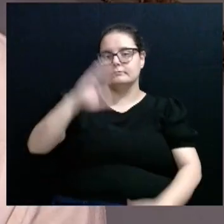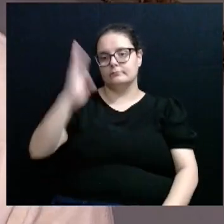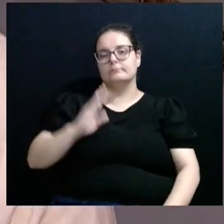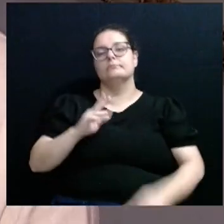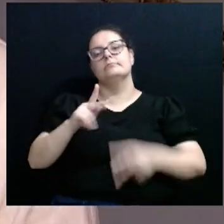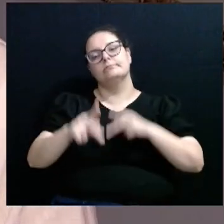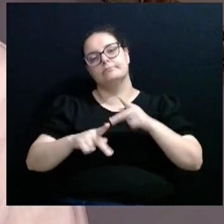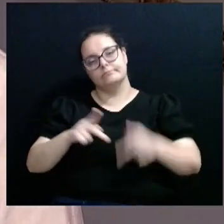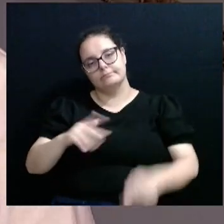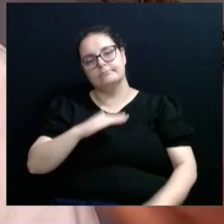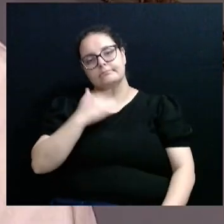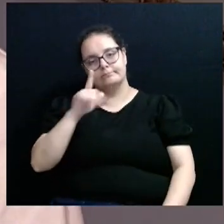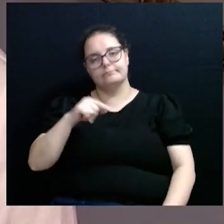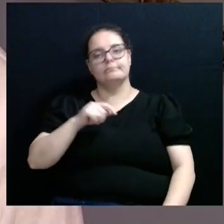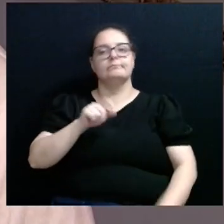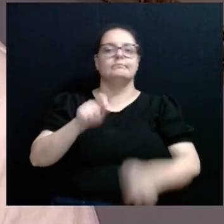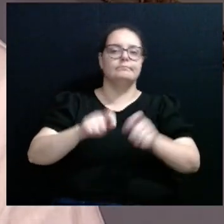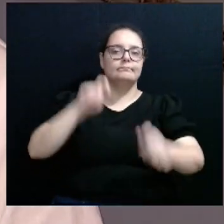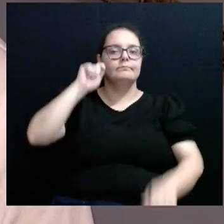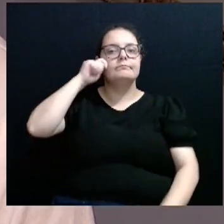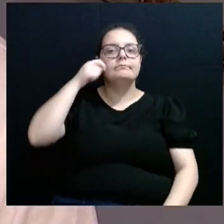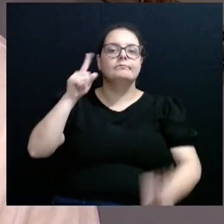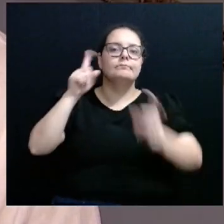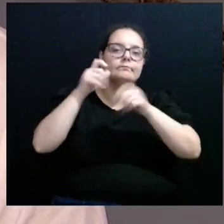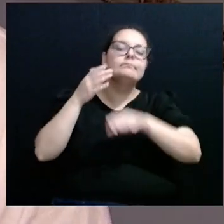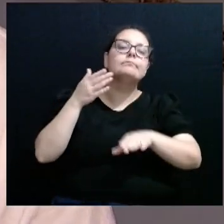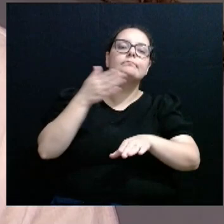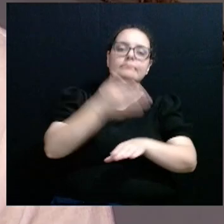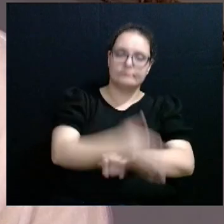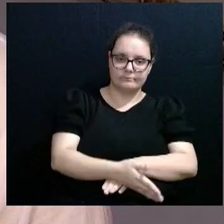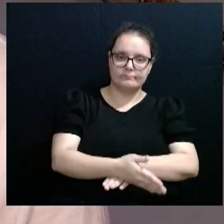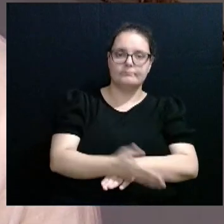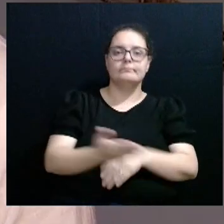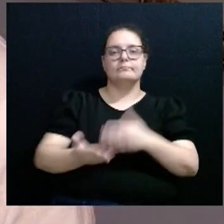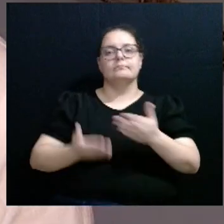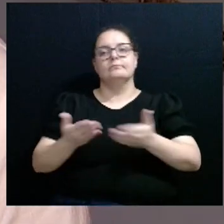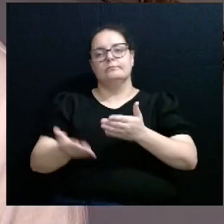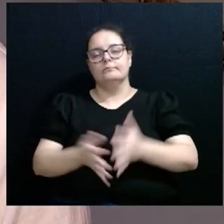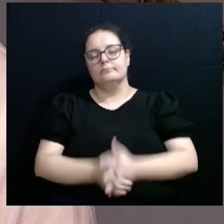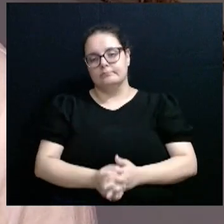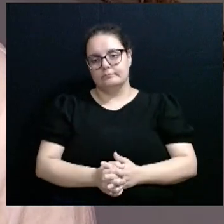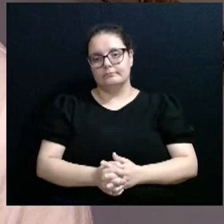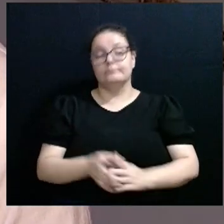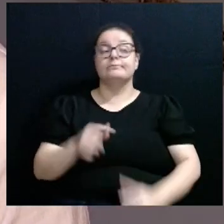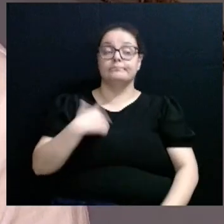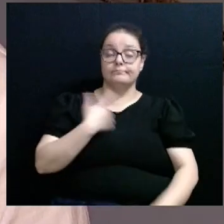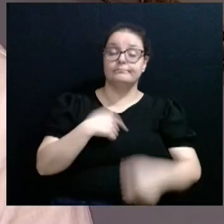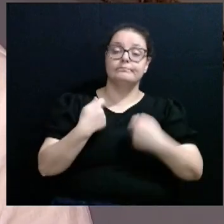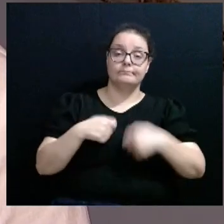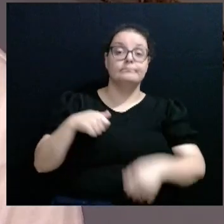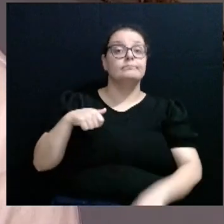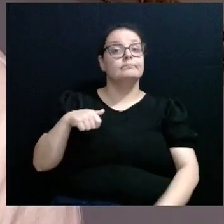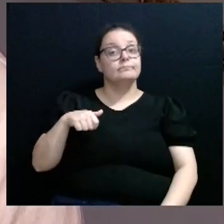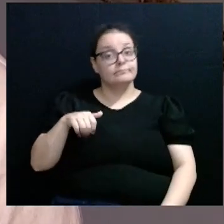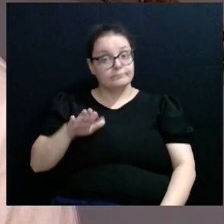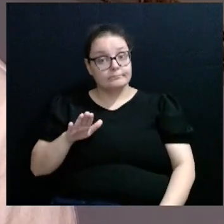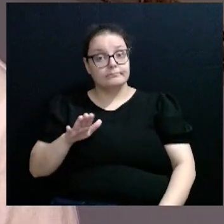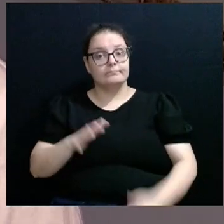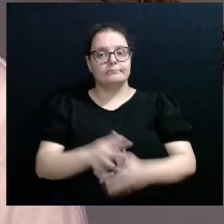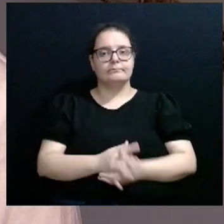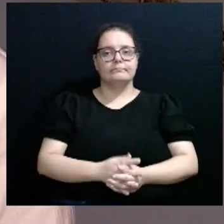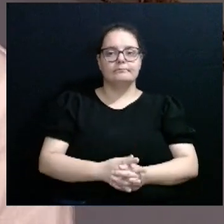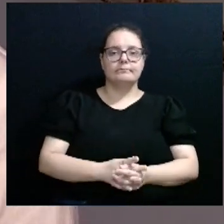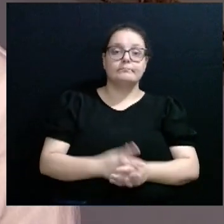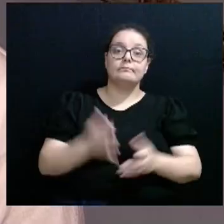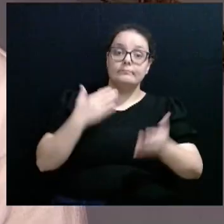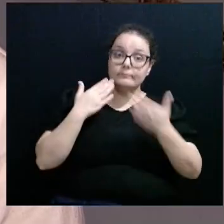pessoas negras por dificuldade de acesso ao tratamento. Então a gente precisa cada vez mais conversar sobre